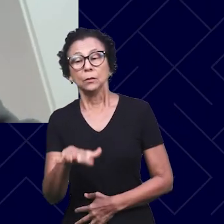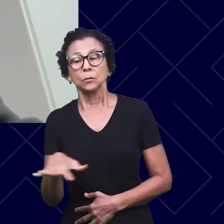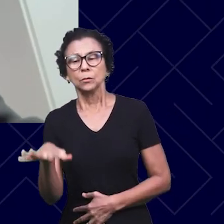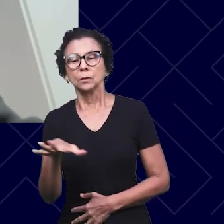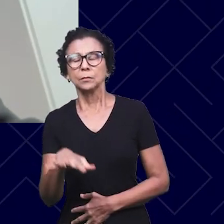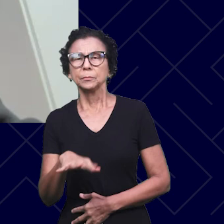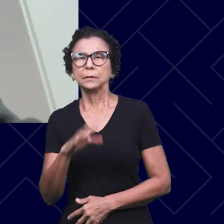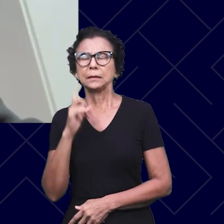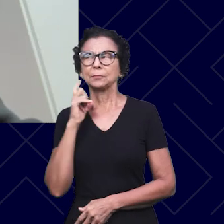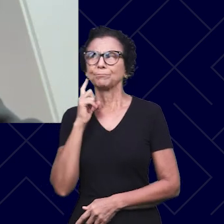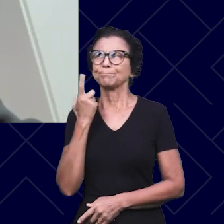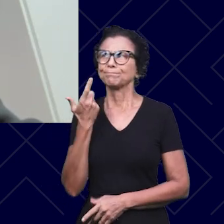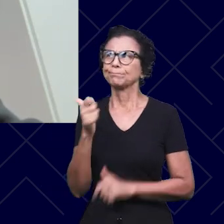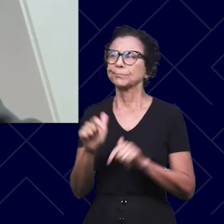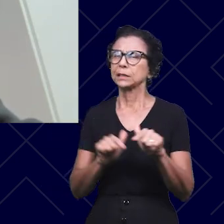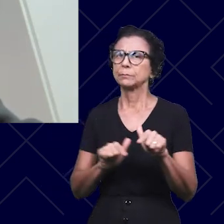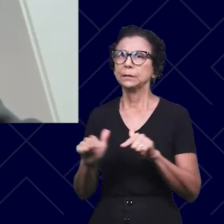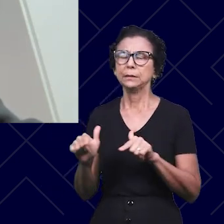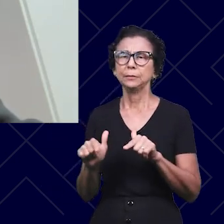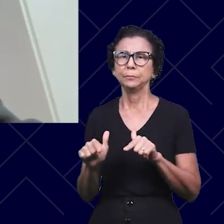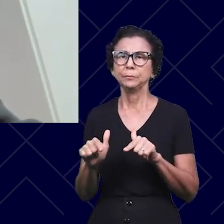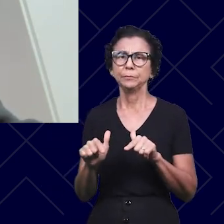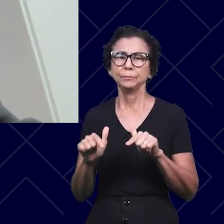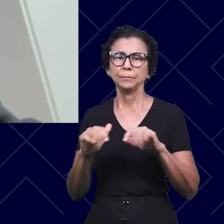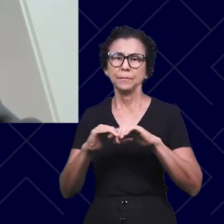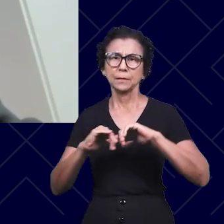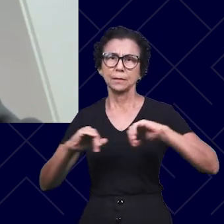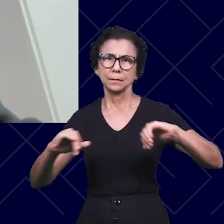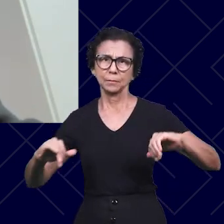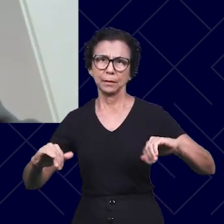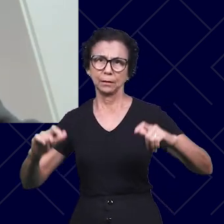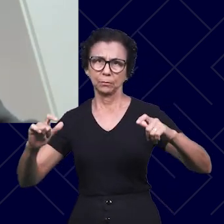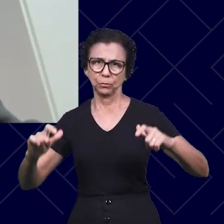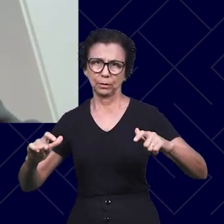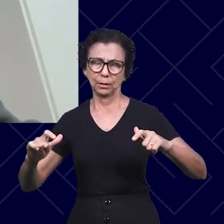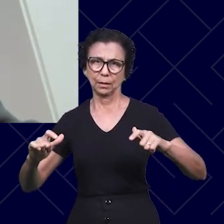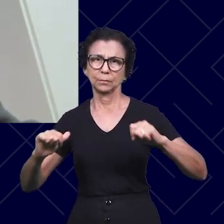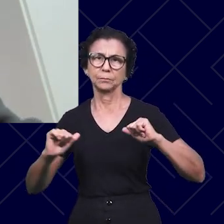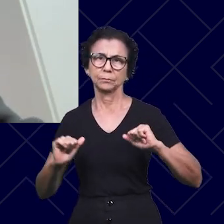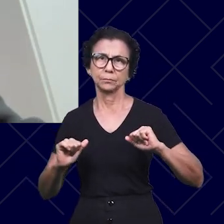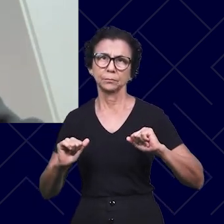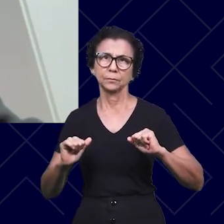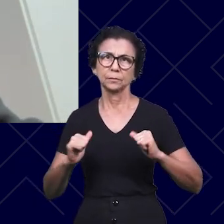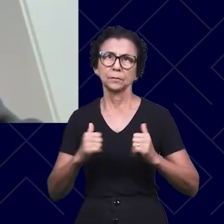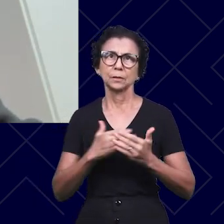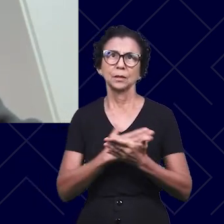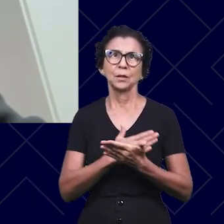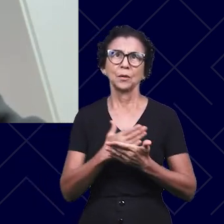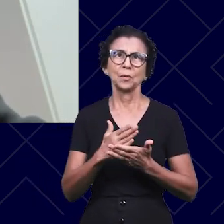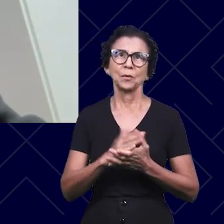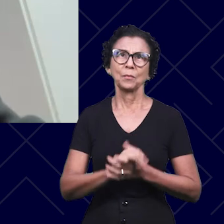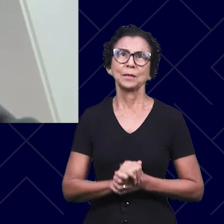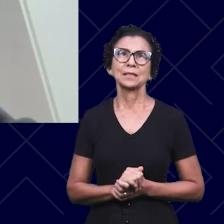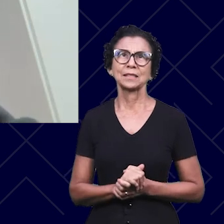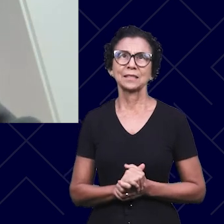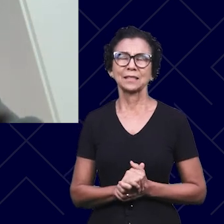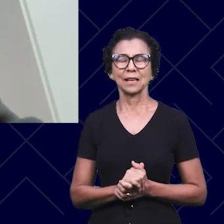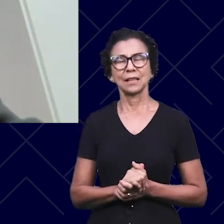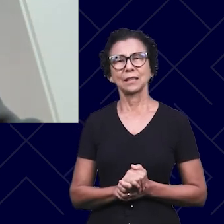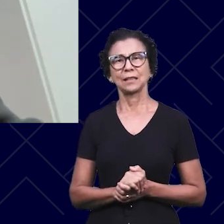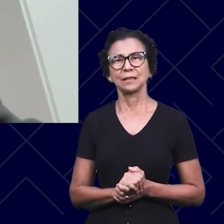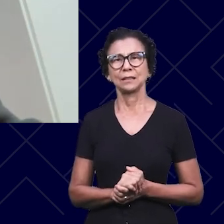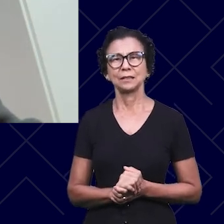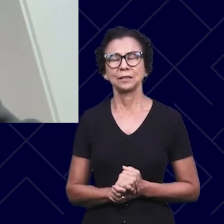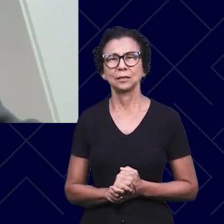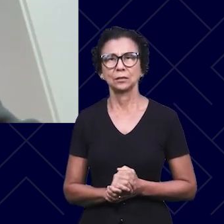ambiente onde eu pudesse trabalhar, né? Separar um lugar onde eu pudesse trabalhar. Eu comecei ali na sala de janta, né?